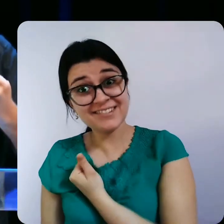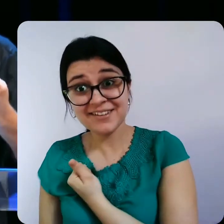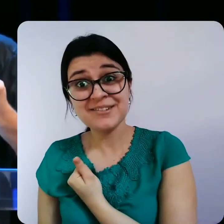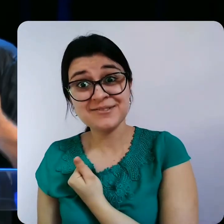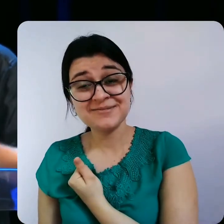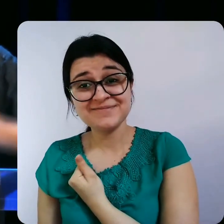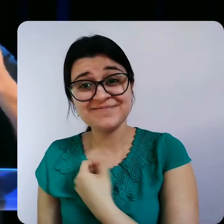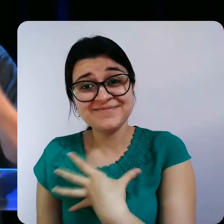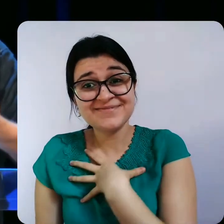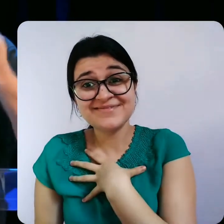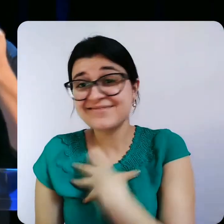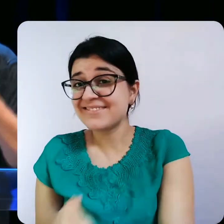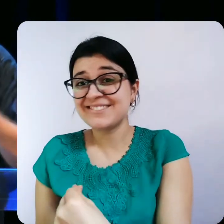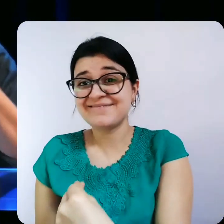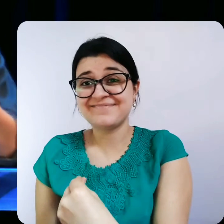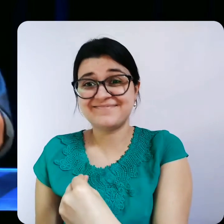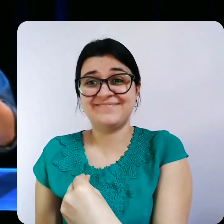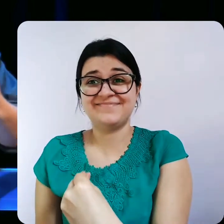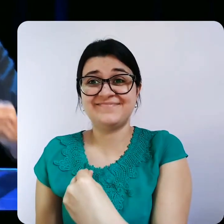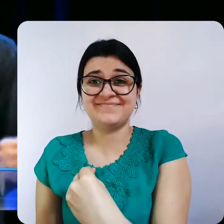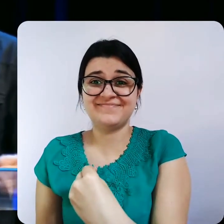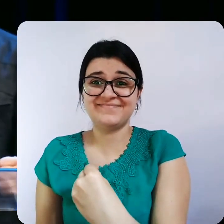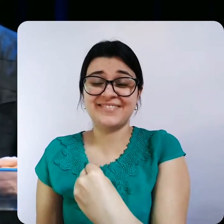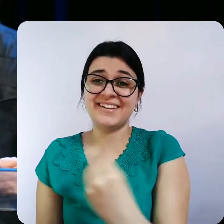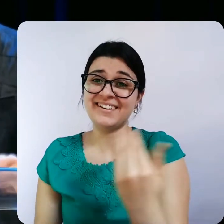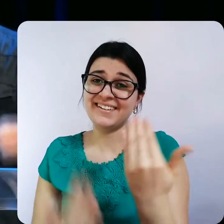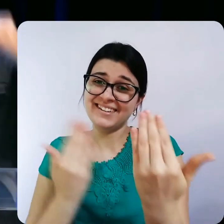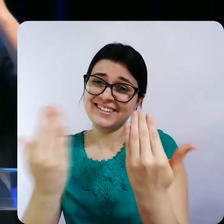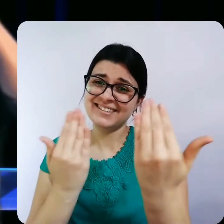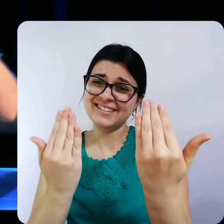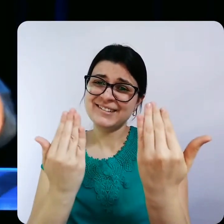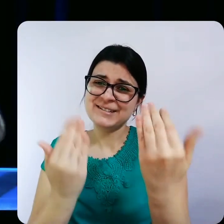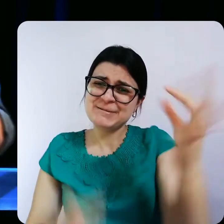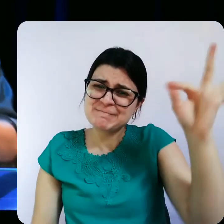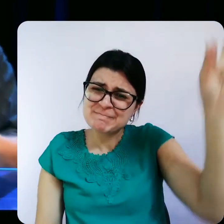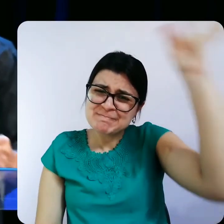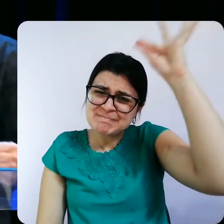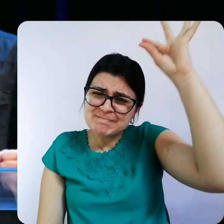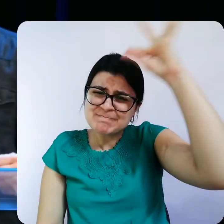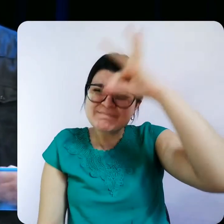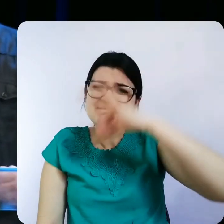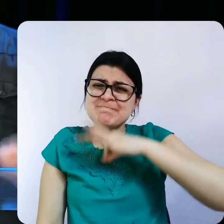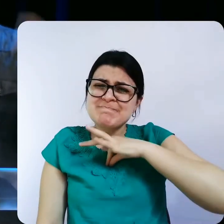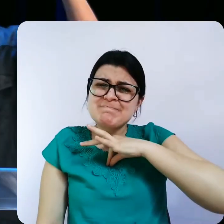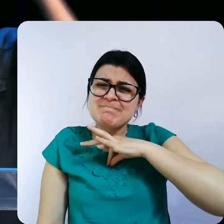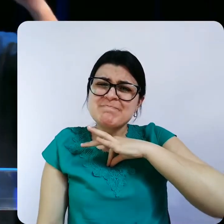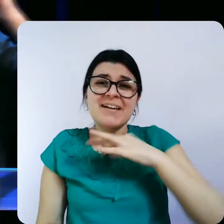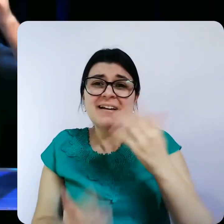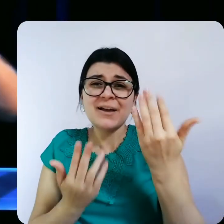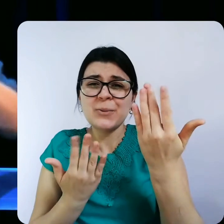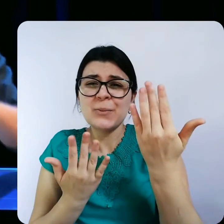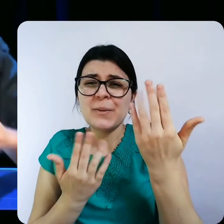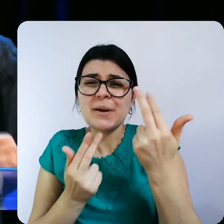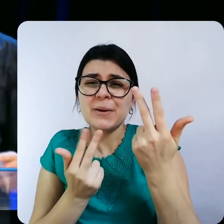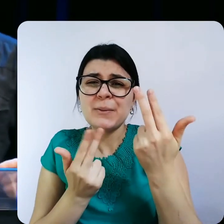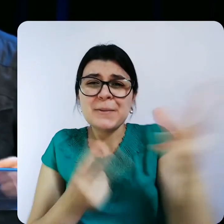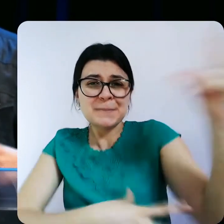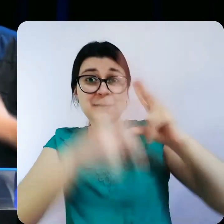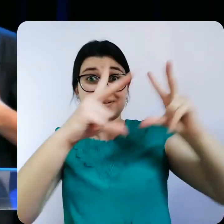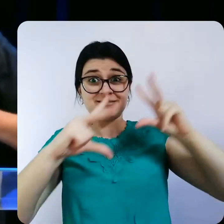Ele nos deu acesso a toda a sua herança. Agora nós temos acesso a Deus, porque Ele nos deu